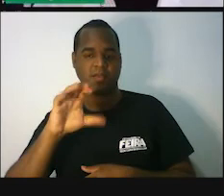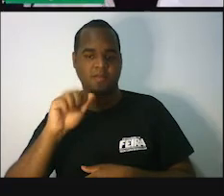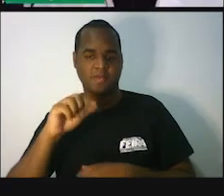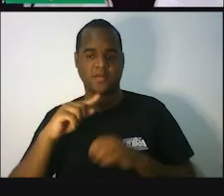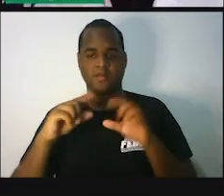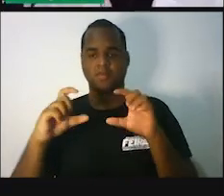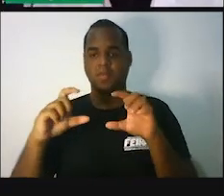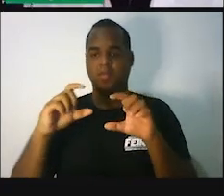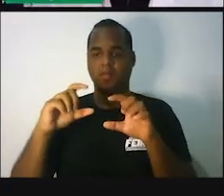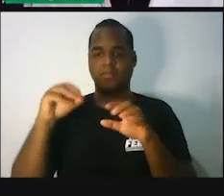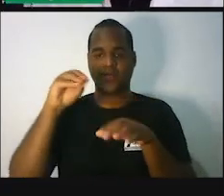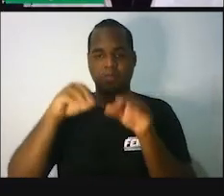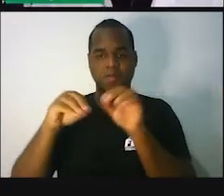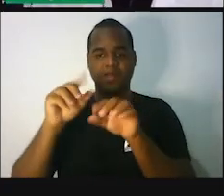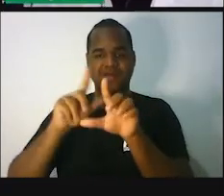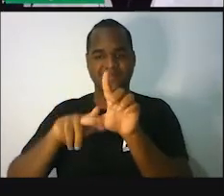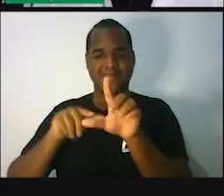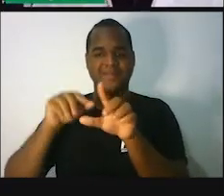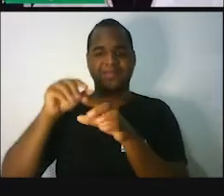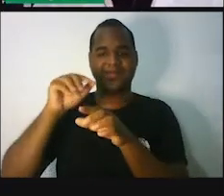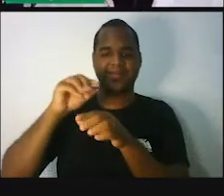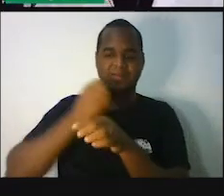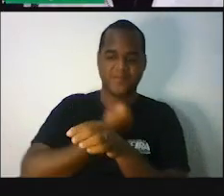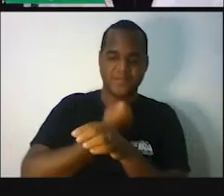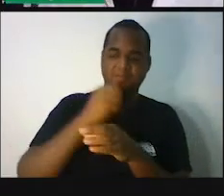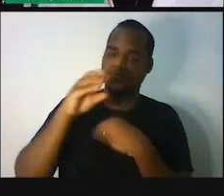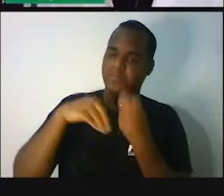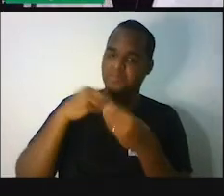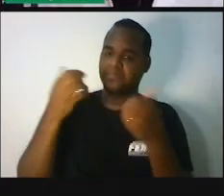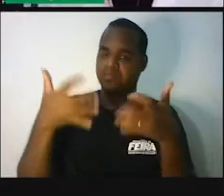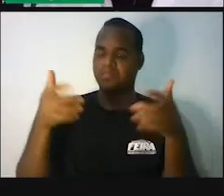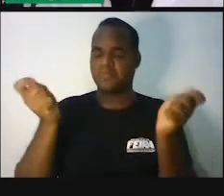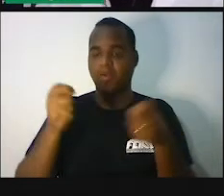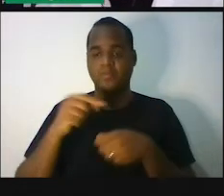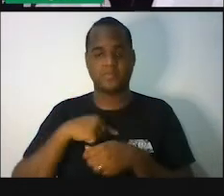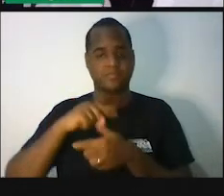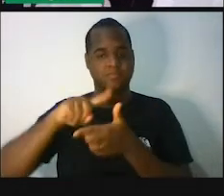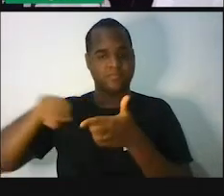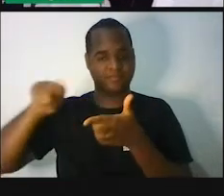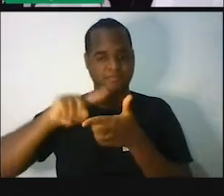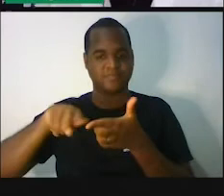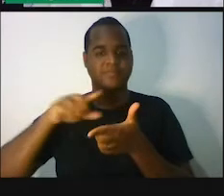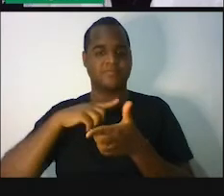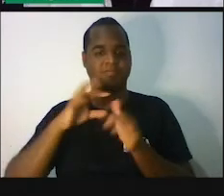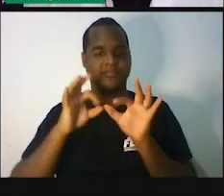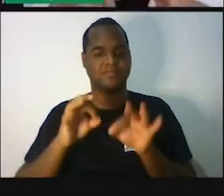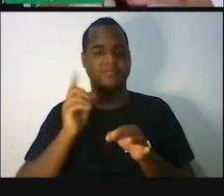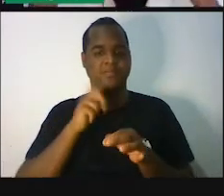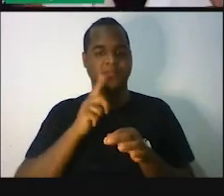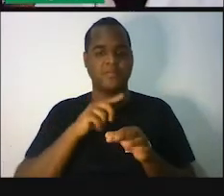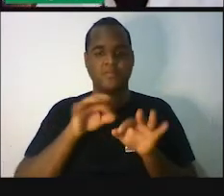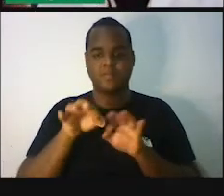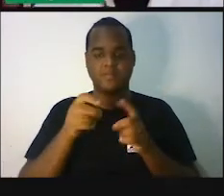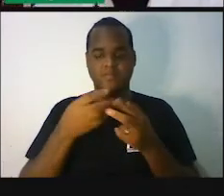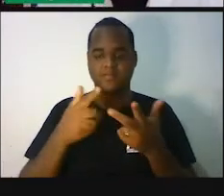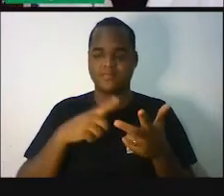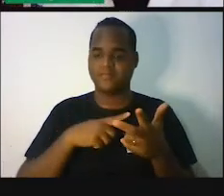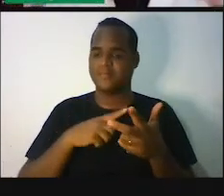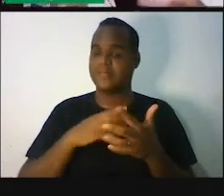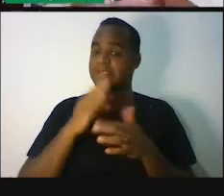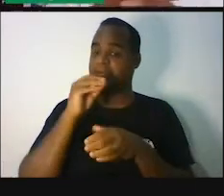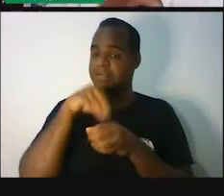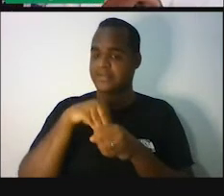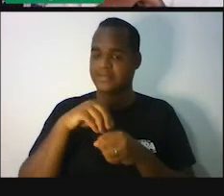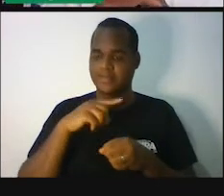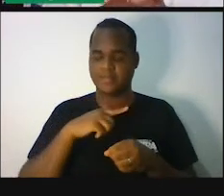e generalizar soluções para situações, problemas. Bom, mas dentro de